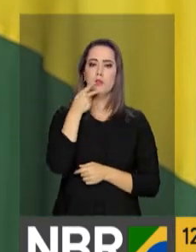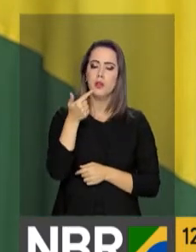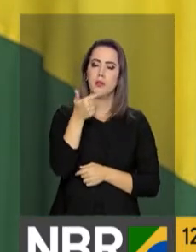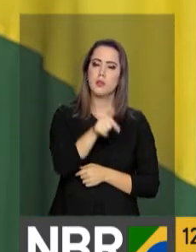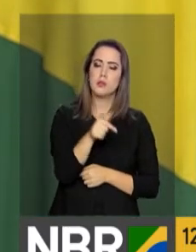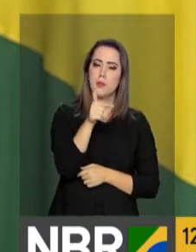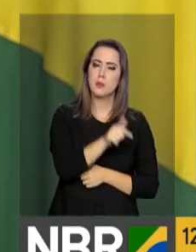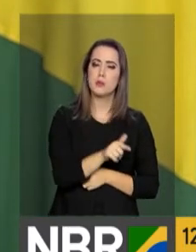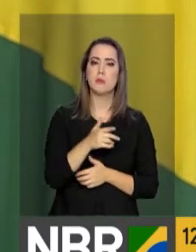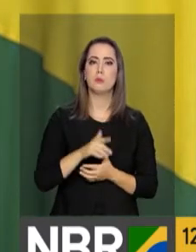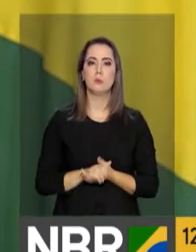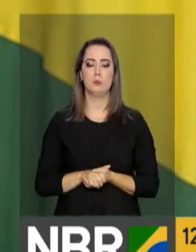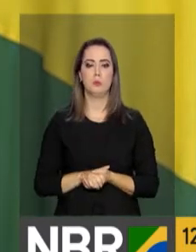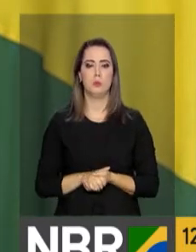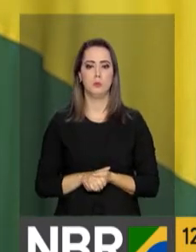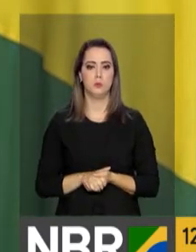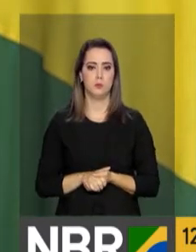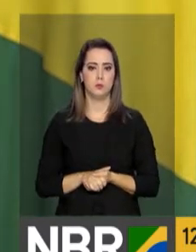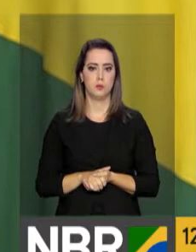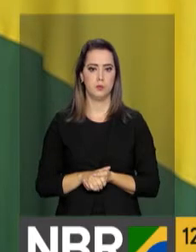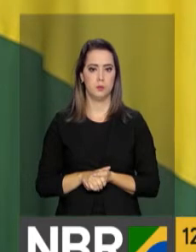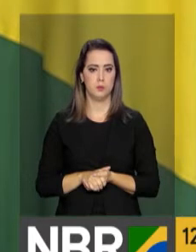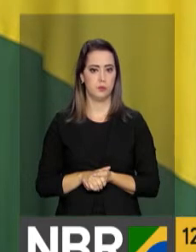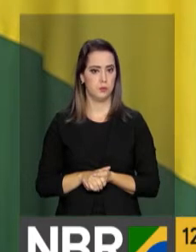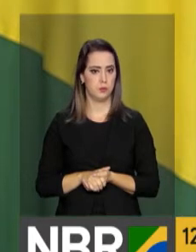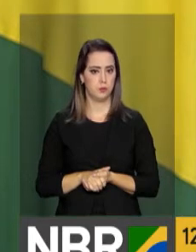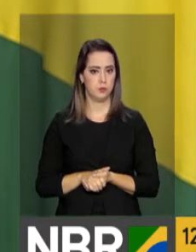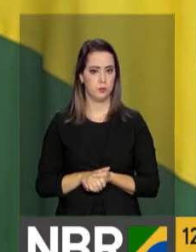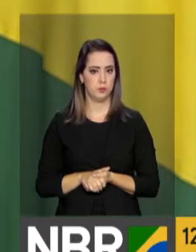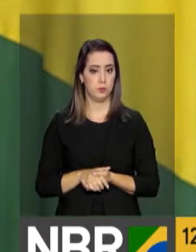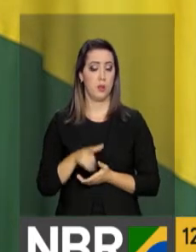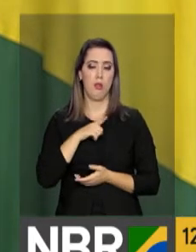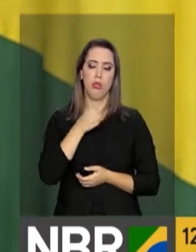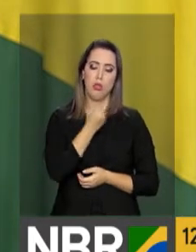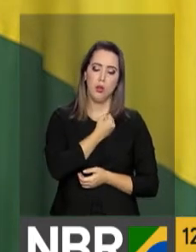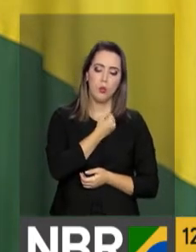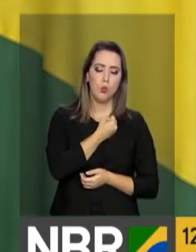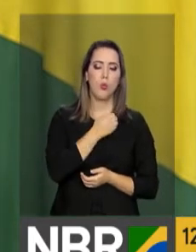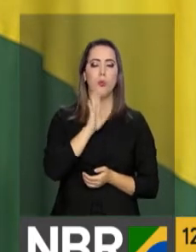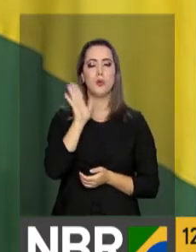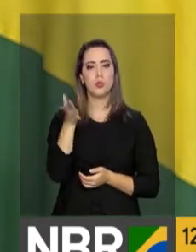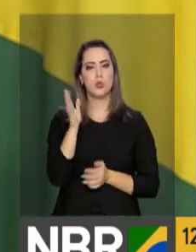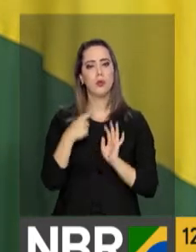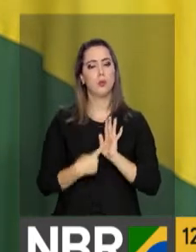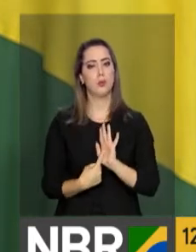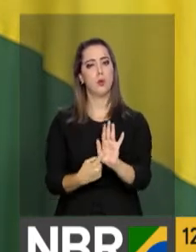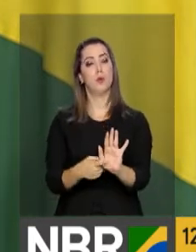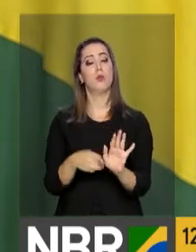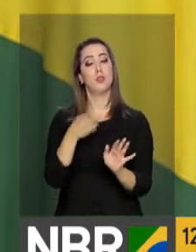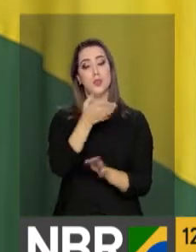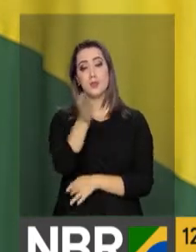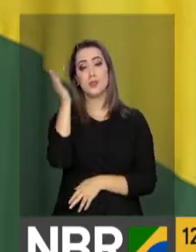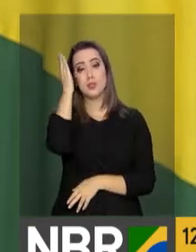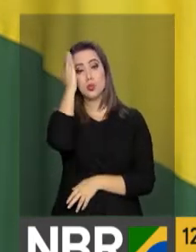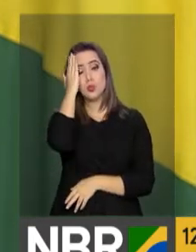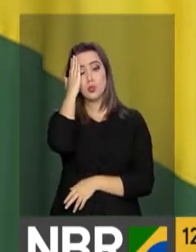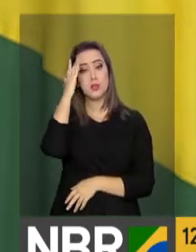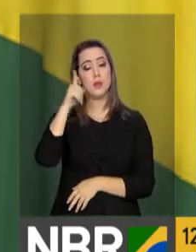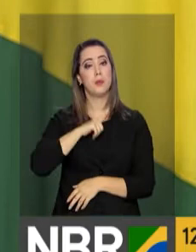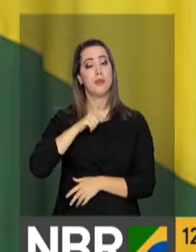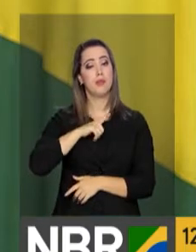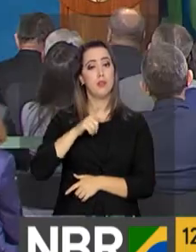tem é tomado dados a respeito disso e sabem que a previdência está